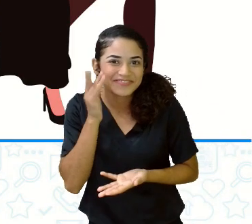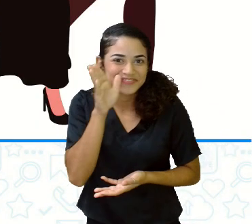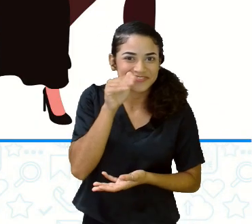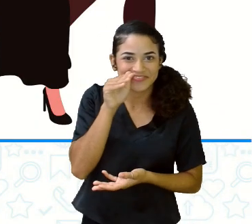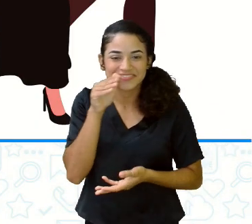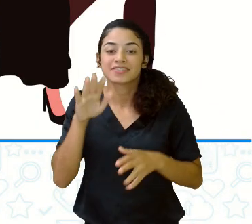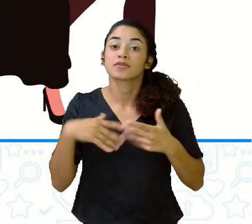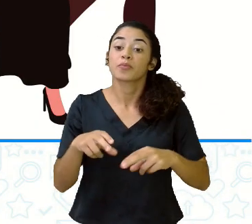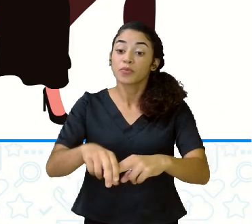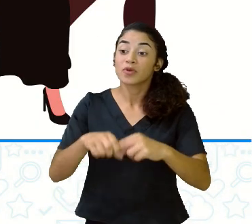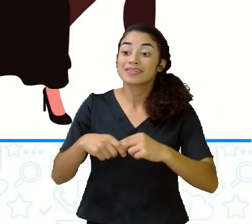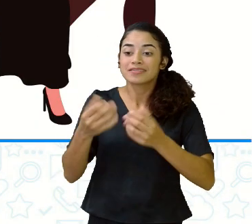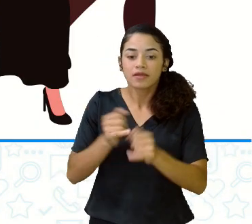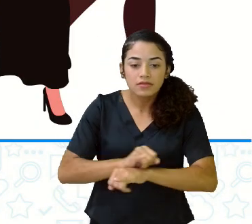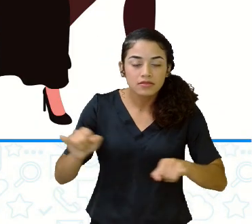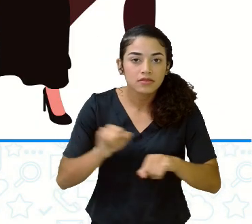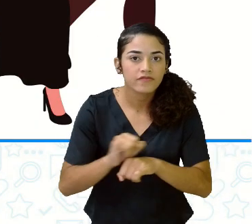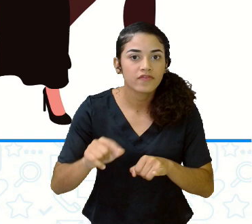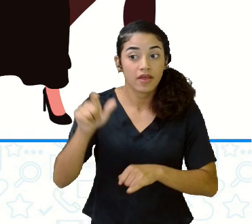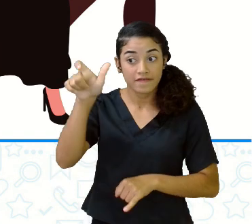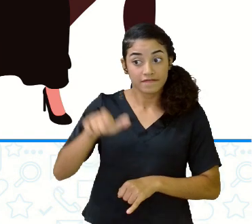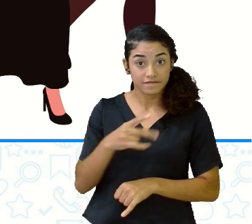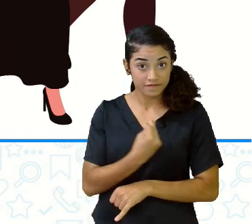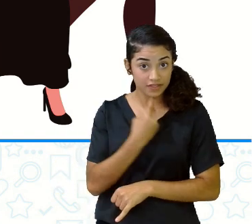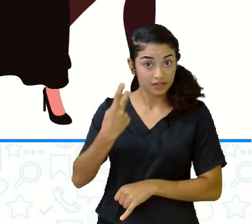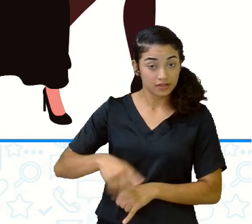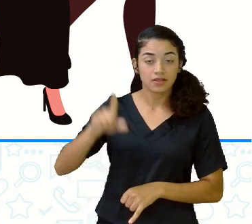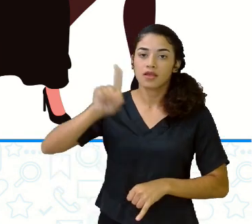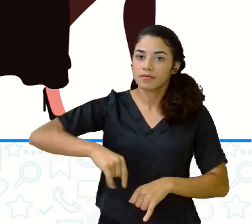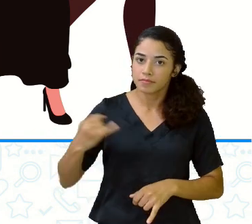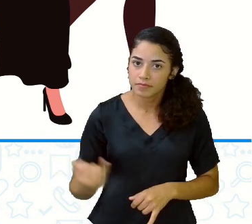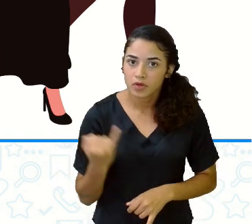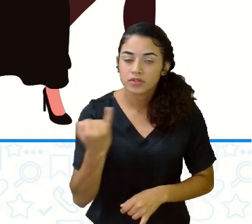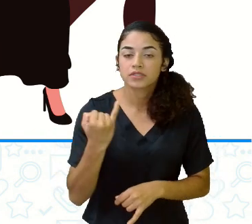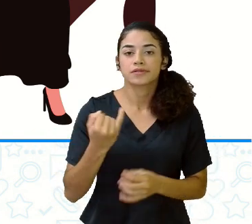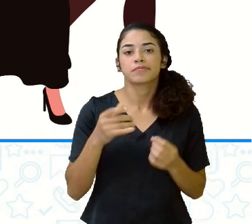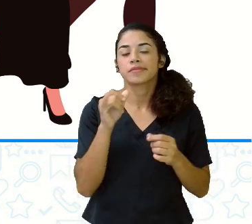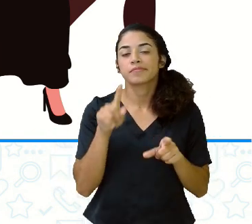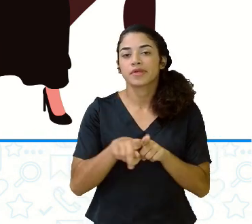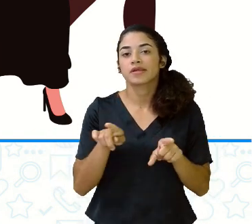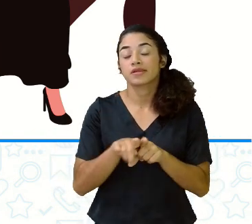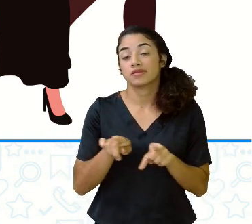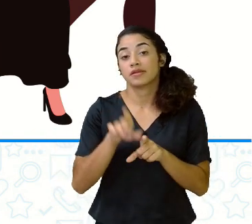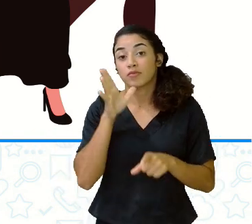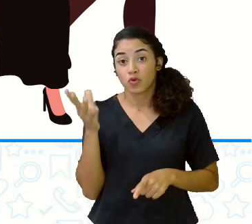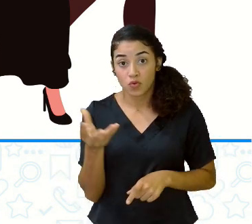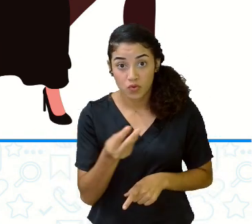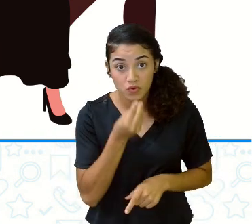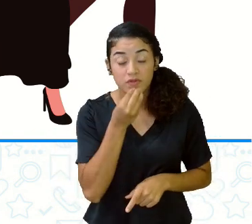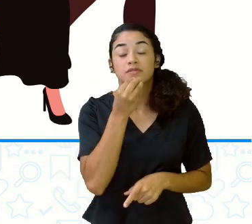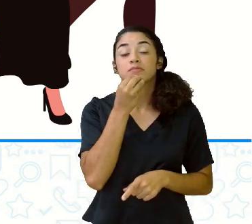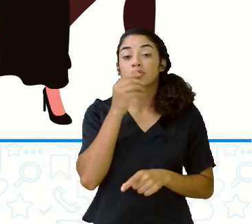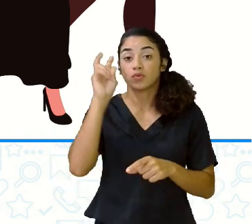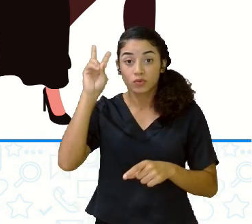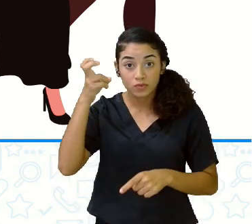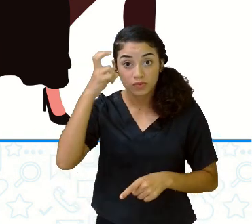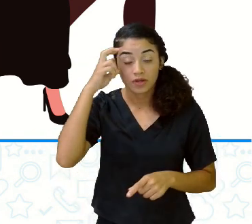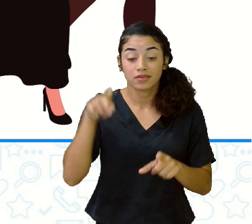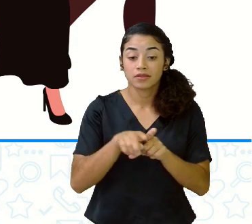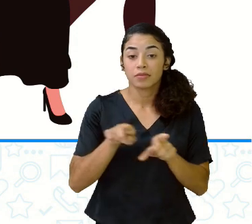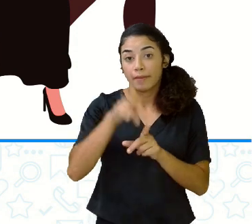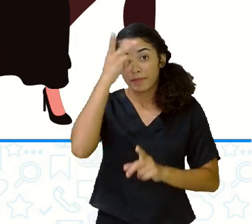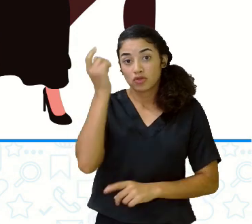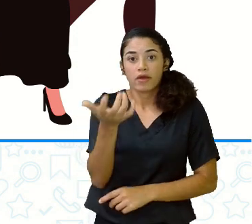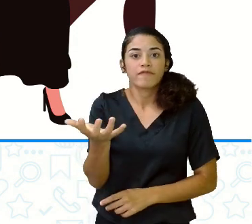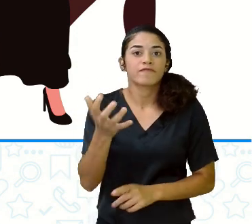torna importante para um conhecimento cultural e reconhecimentos de figuras influentes. Isso é que é interessante quando a